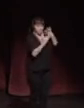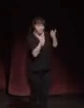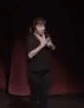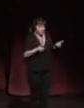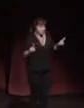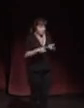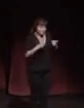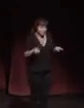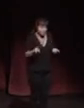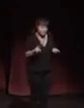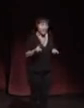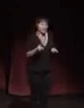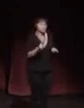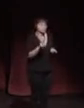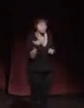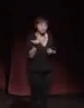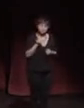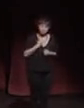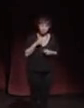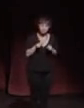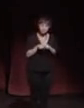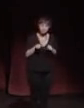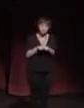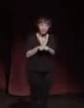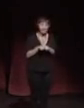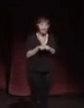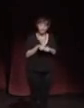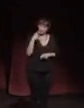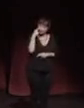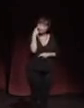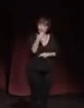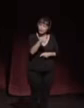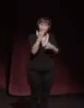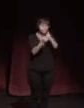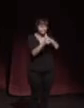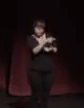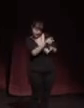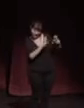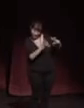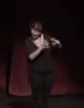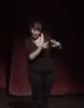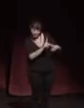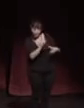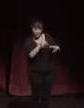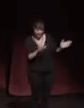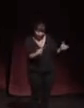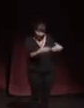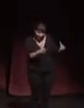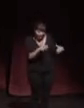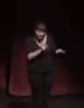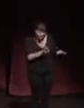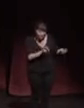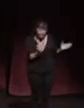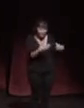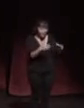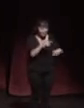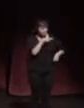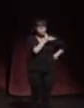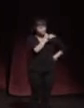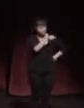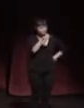do mais, me diz, agora eu estava vendo essas brincadeiras que você tem ali, que não são brinquedos, que são pequenas caixas e vases, e eu estou vendo